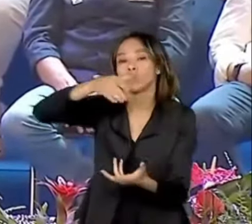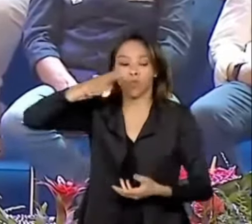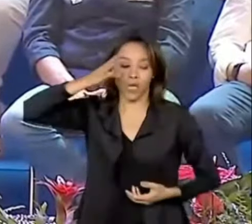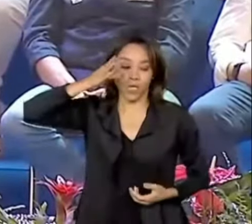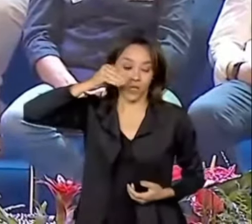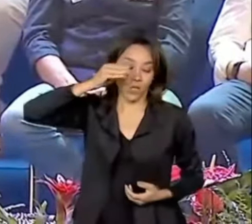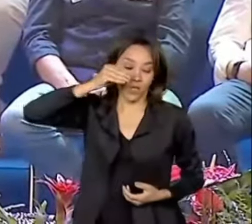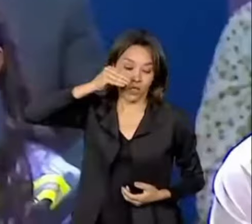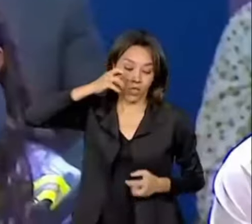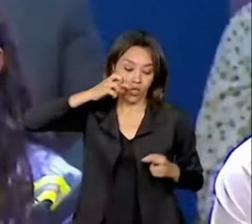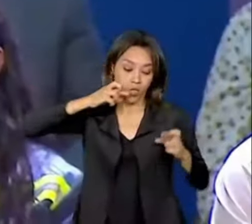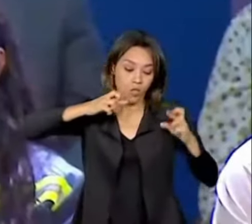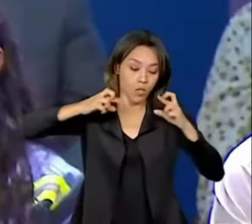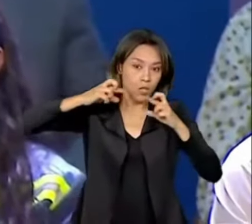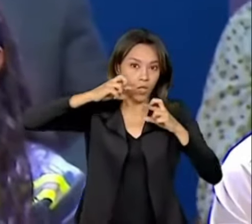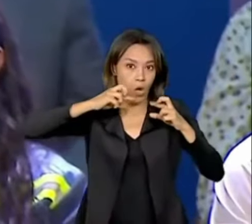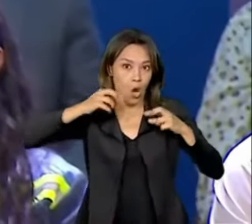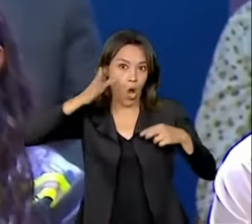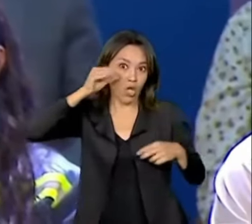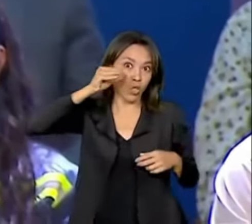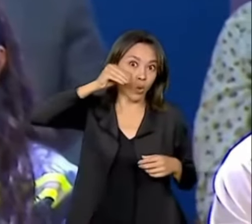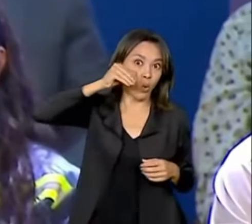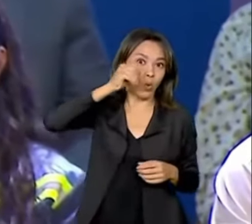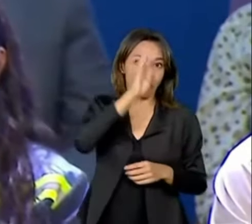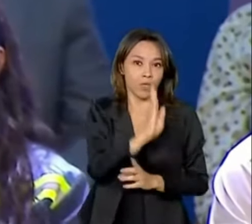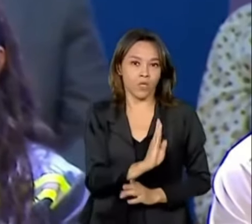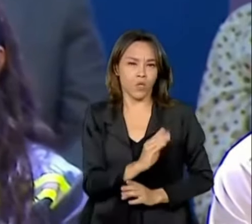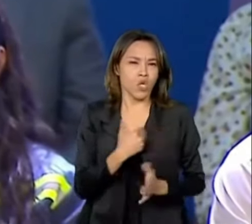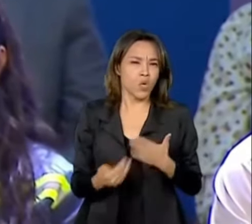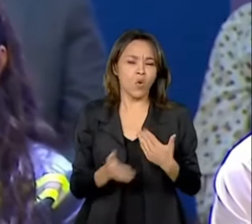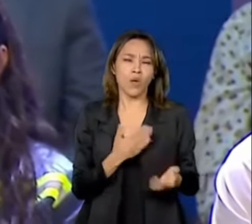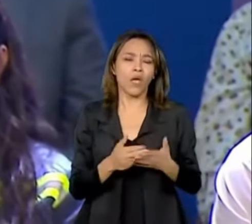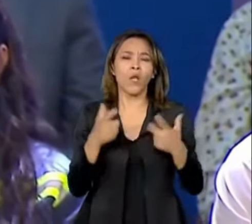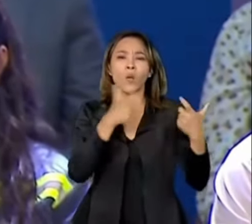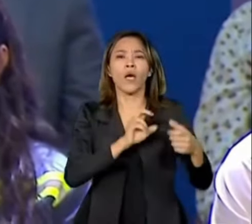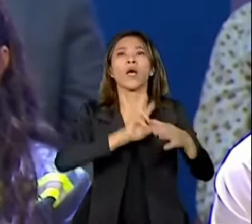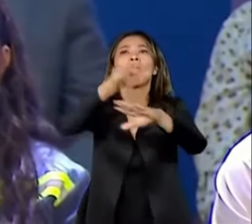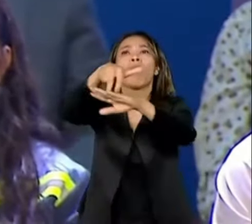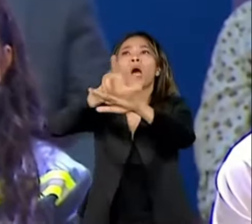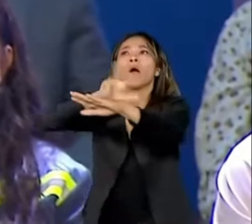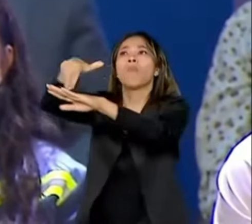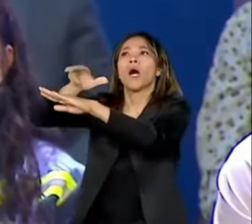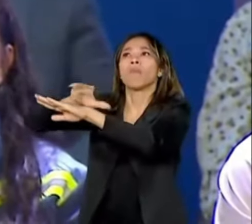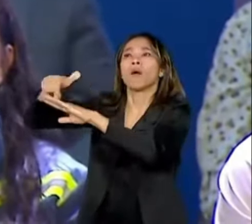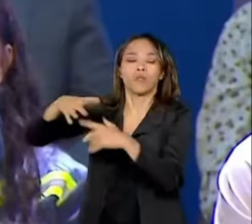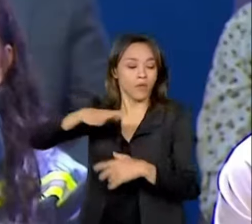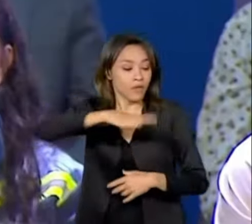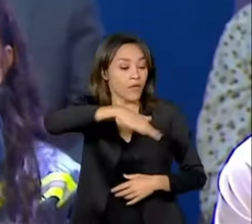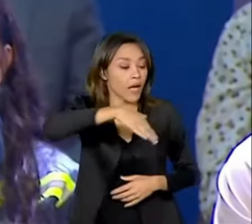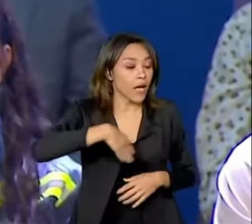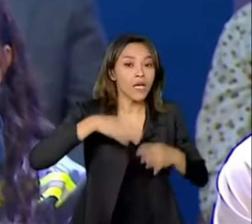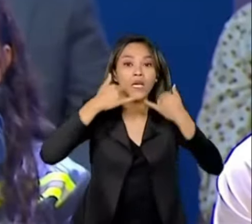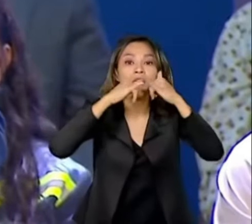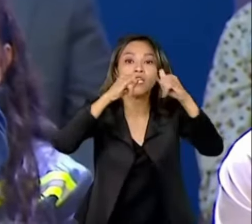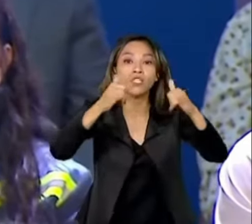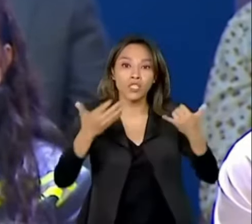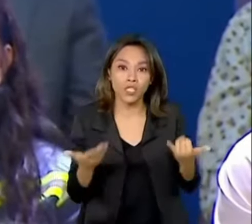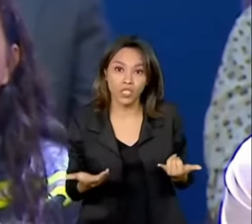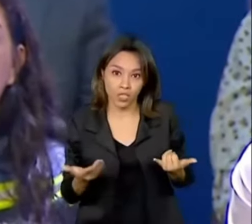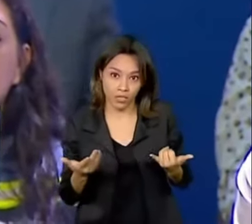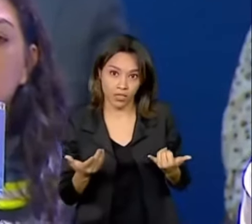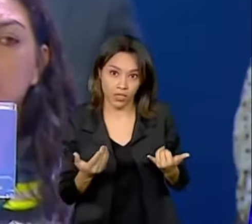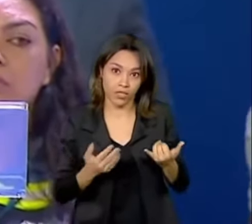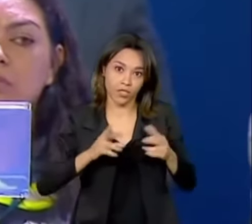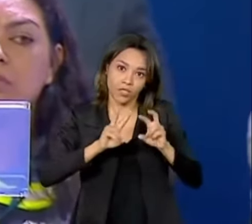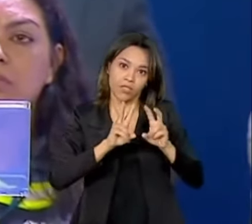olho no Brasil. Em qualquer lugar que a gente vai no mundo, a pessoa só fala. E a energia renovável? E a